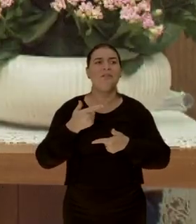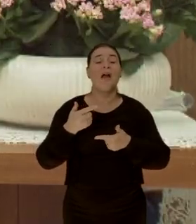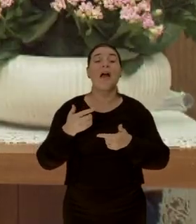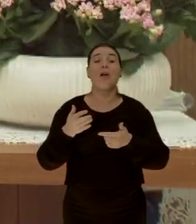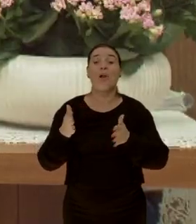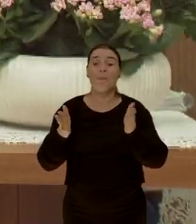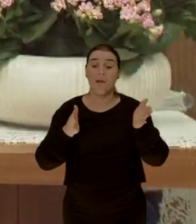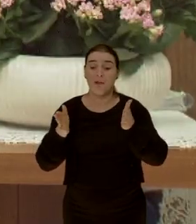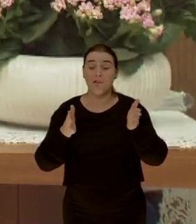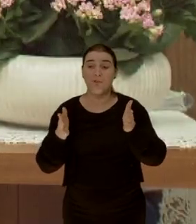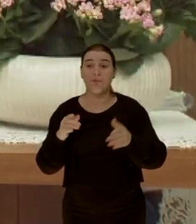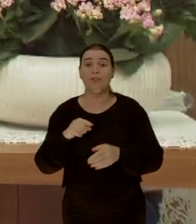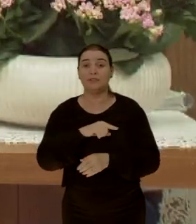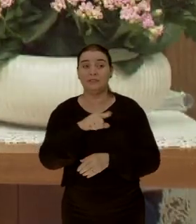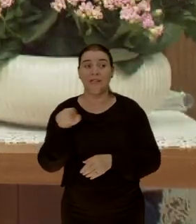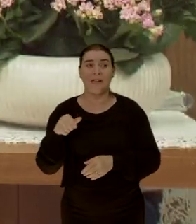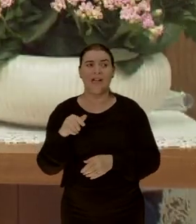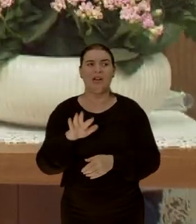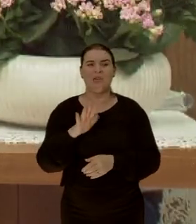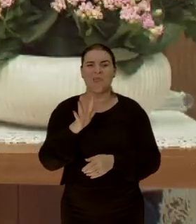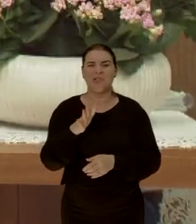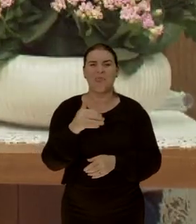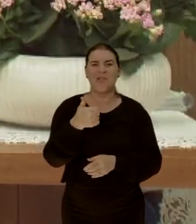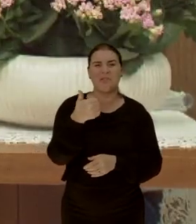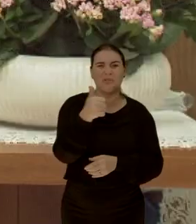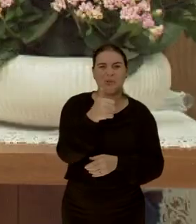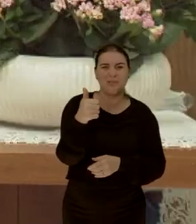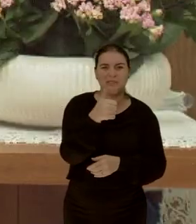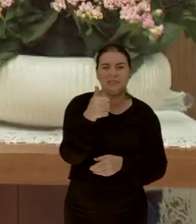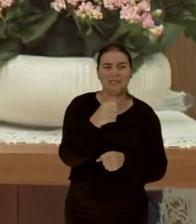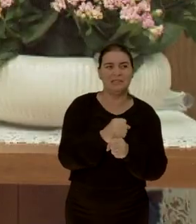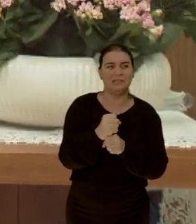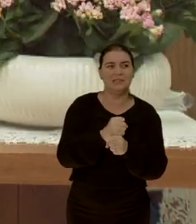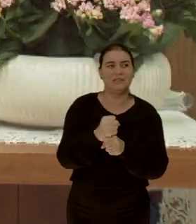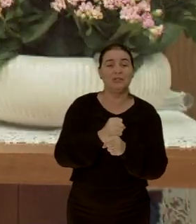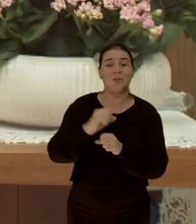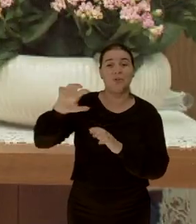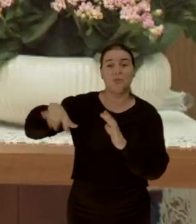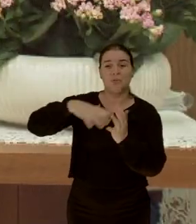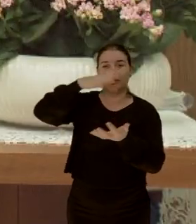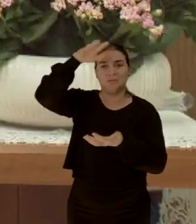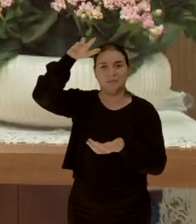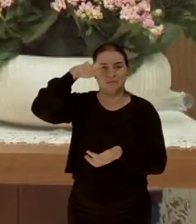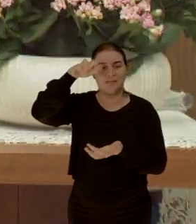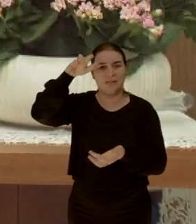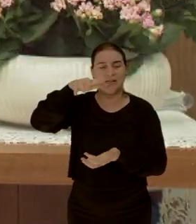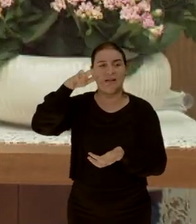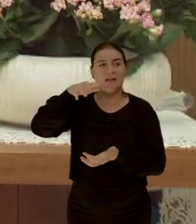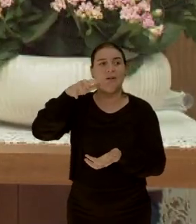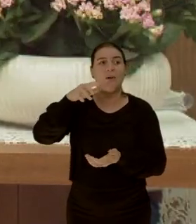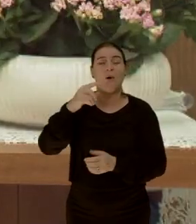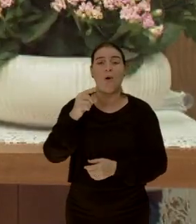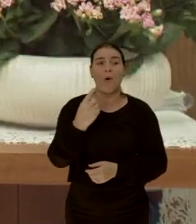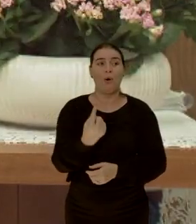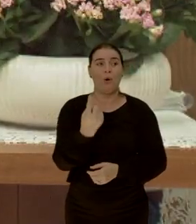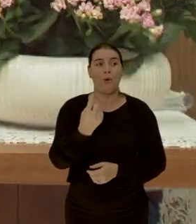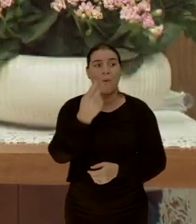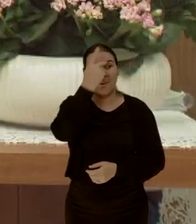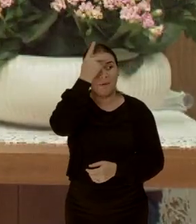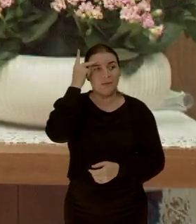vocês, há 10 ou 11 anos atrás, quando veio o satélite, um indivíduo está aqui,